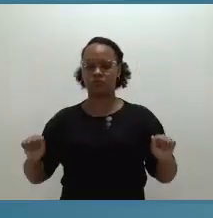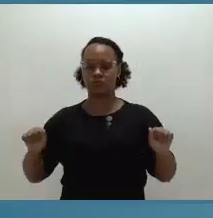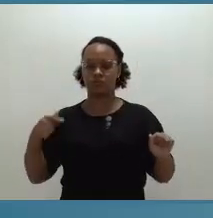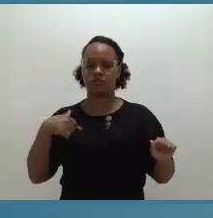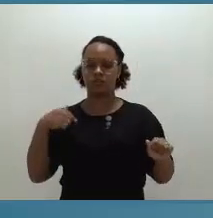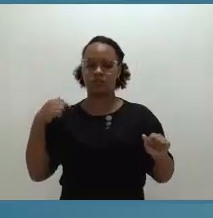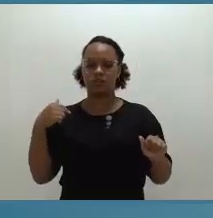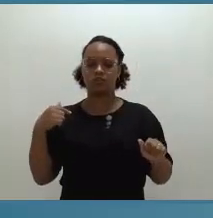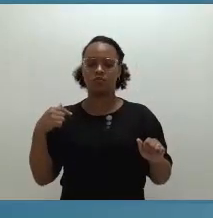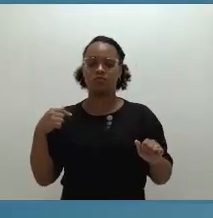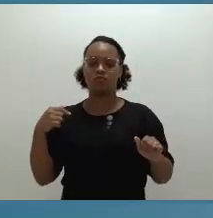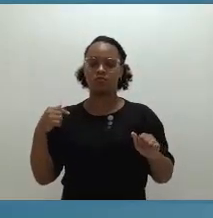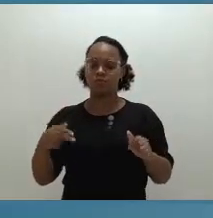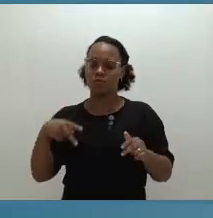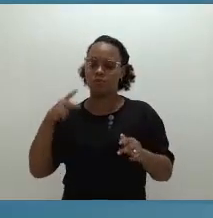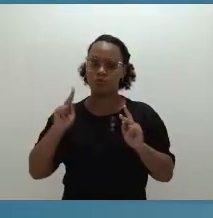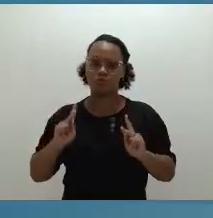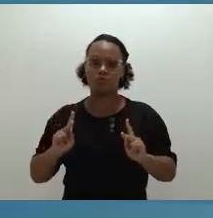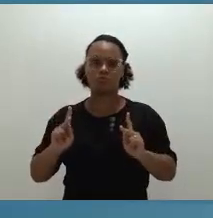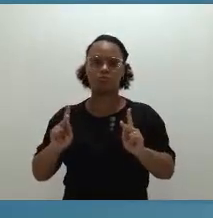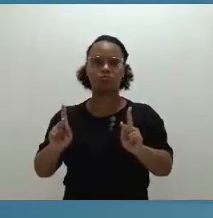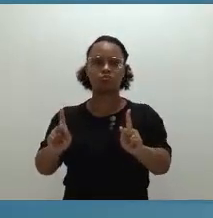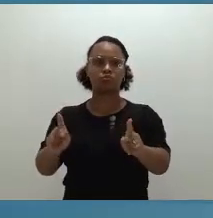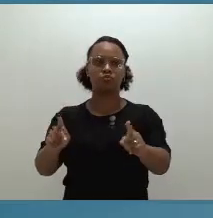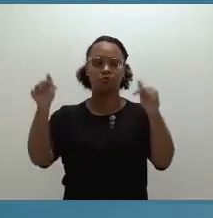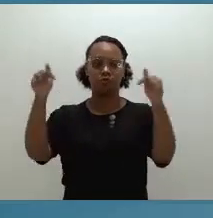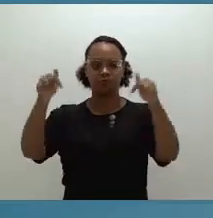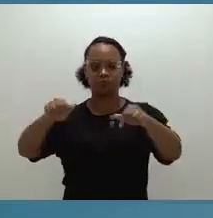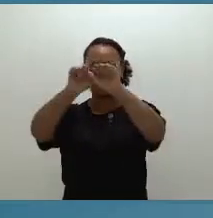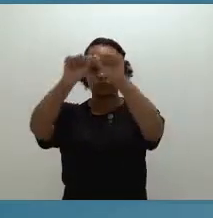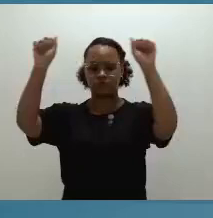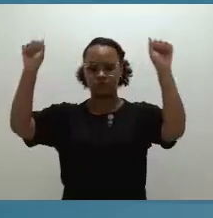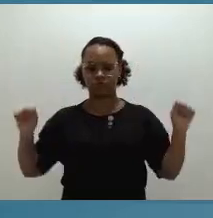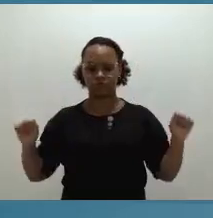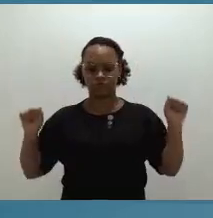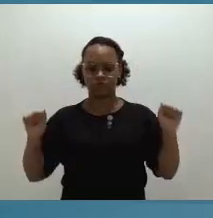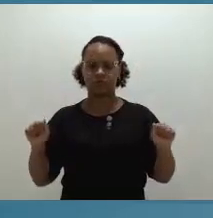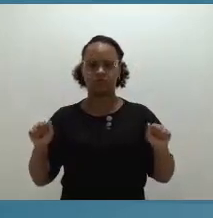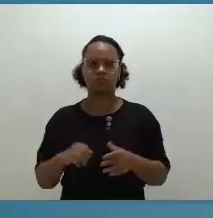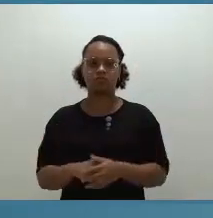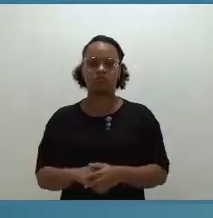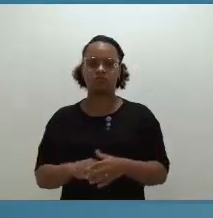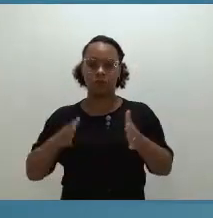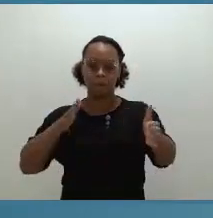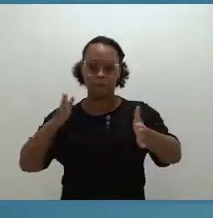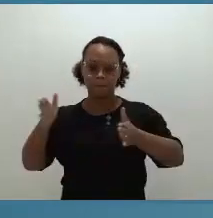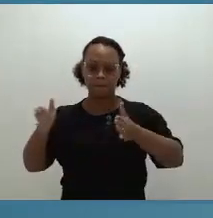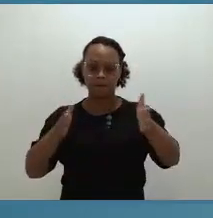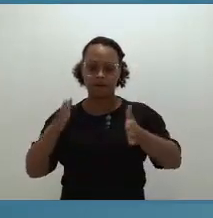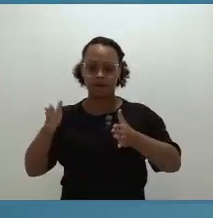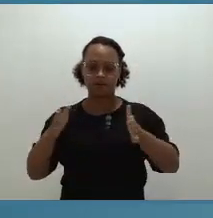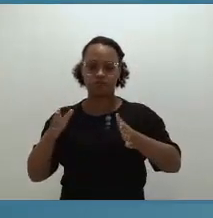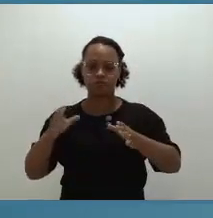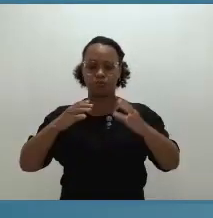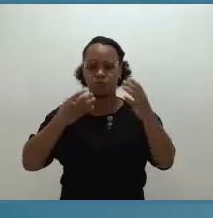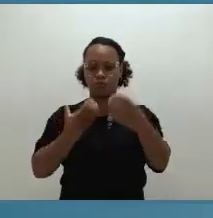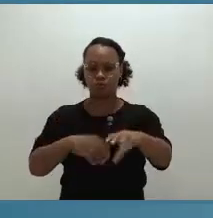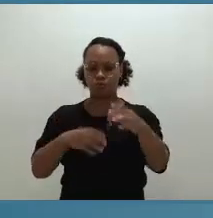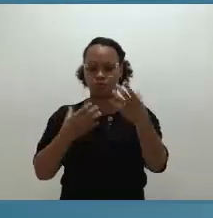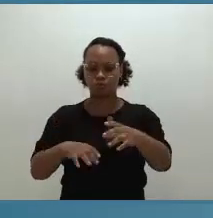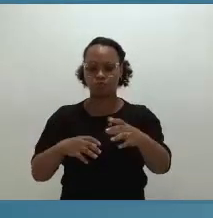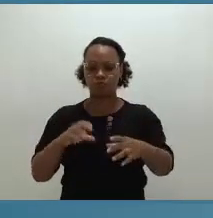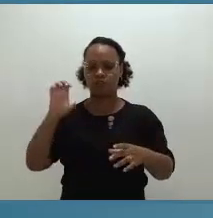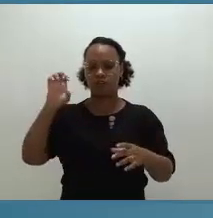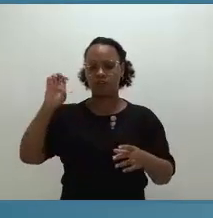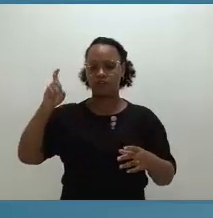prorrogação por este tribunal pleno do prazo de validade do concurso público edital número 1 de